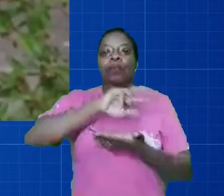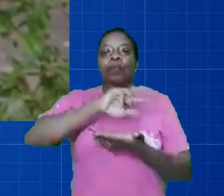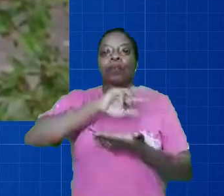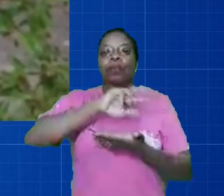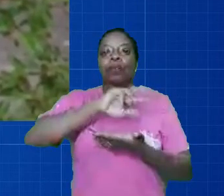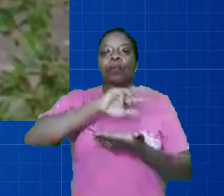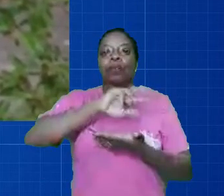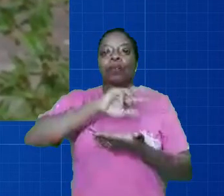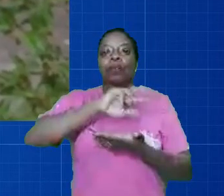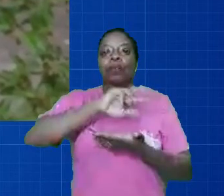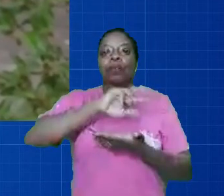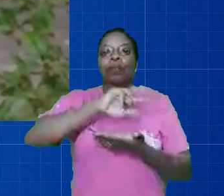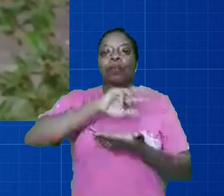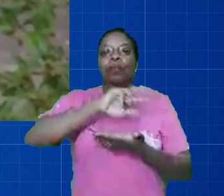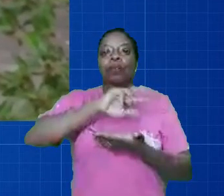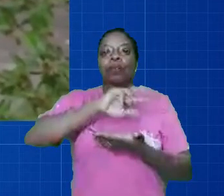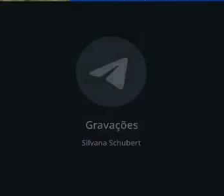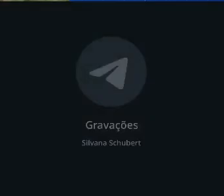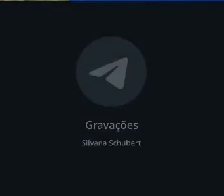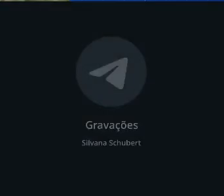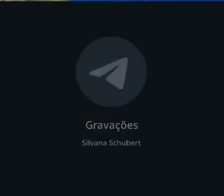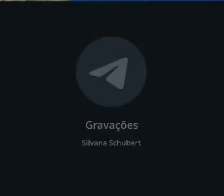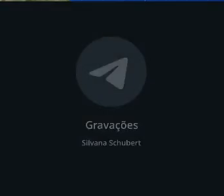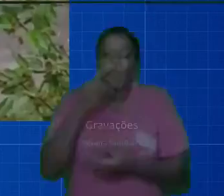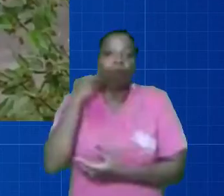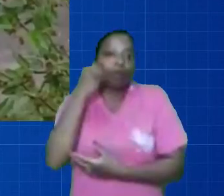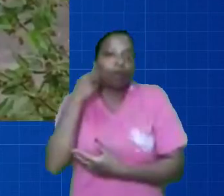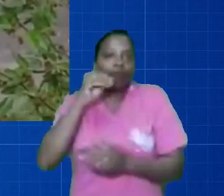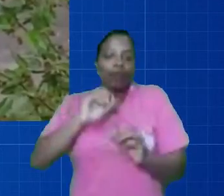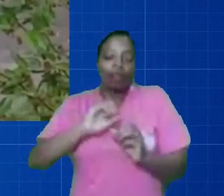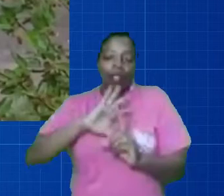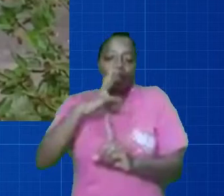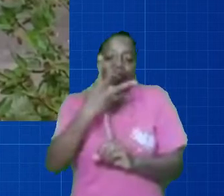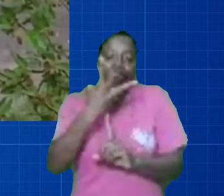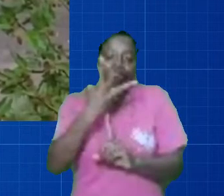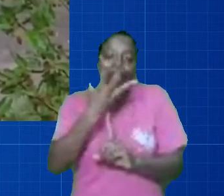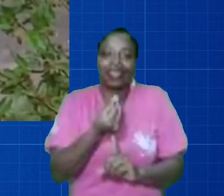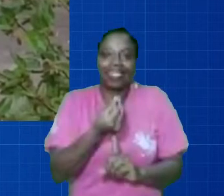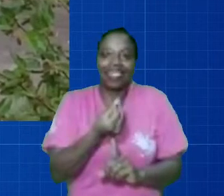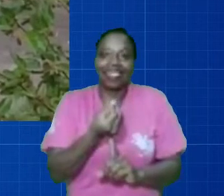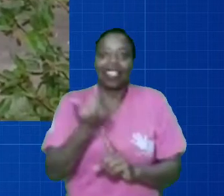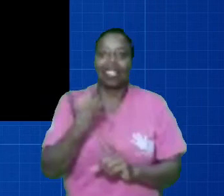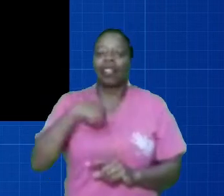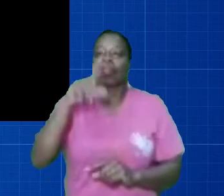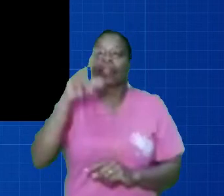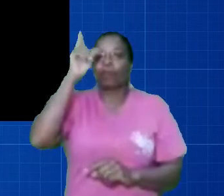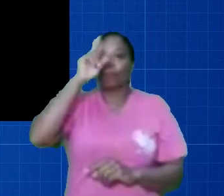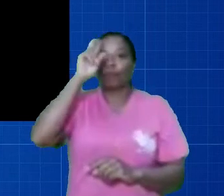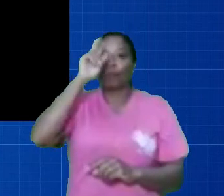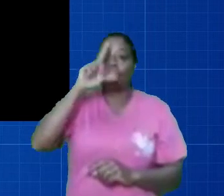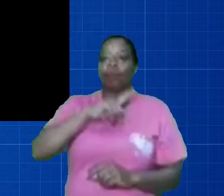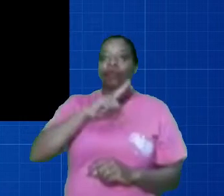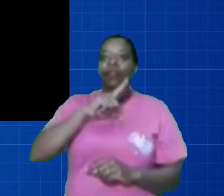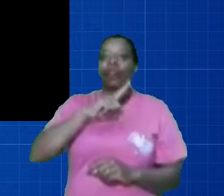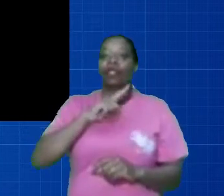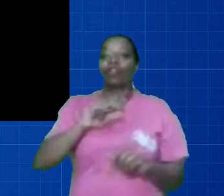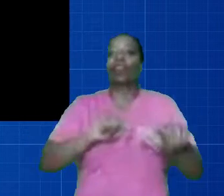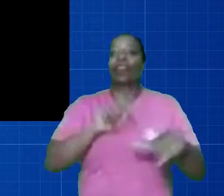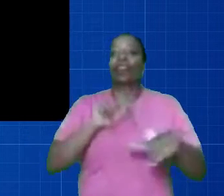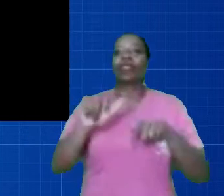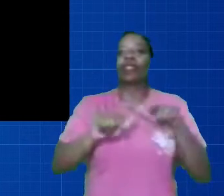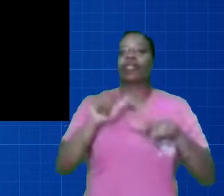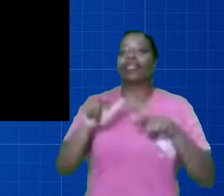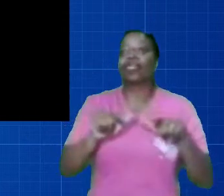a arte, né? Eu lembro que nós fizemos um trabalho em prato, de pintar prato, né? A gente